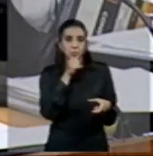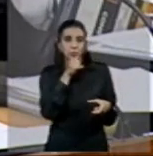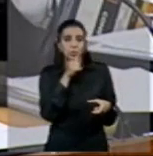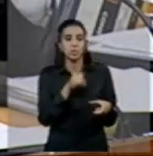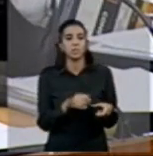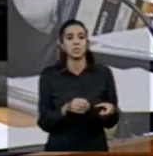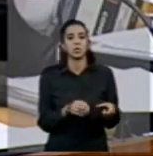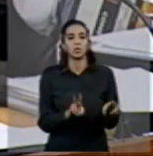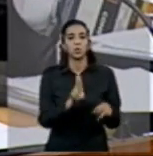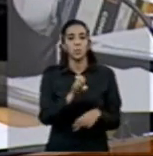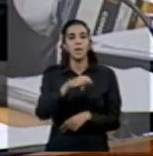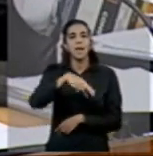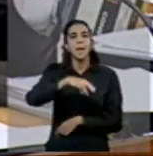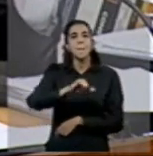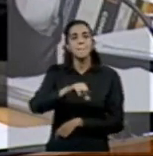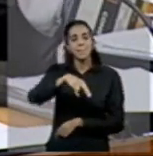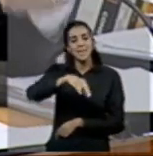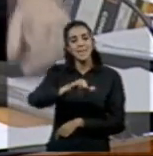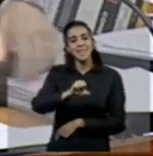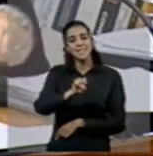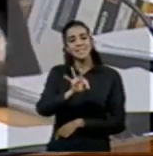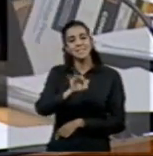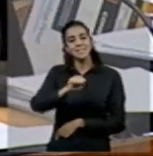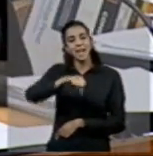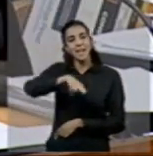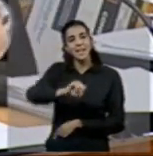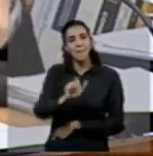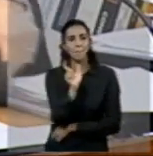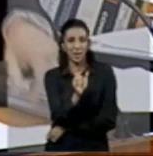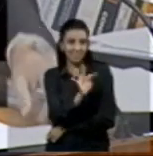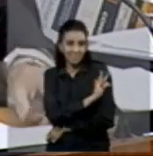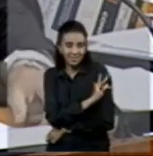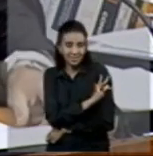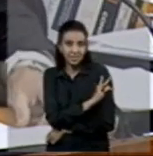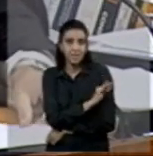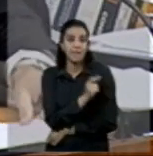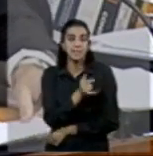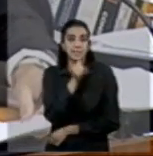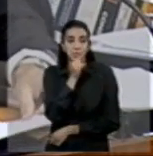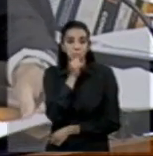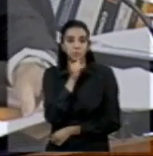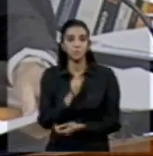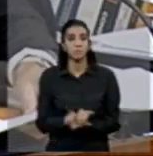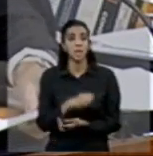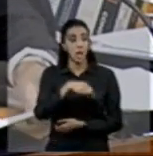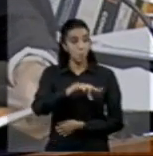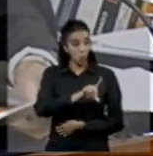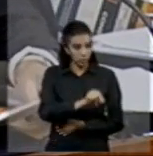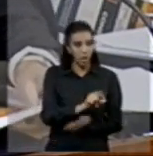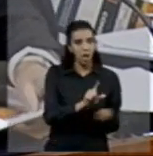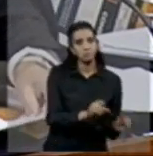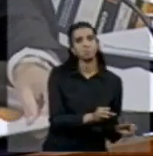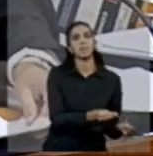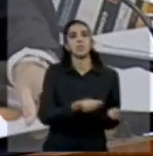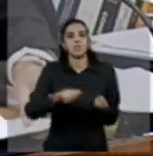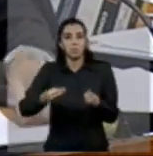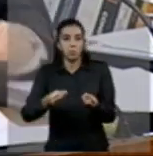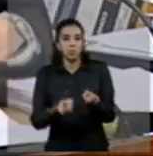chama mini-staquia, que consiste na utilização das próprias mudas para a utilização dos brotos.